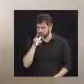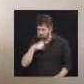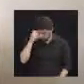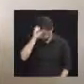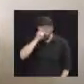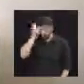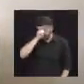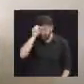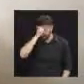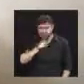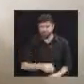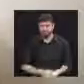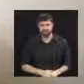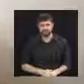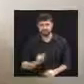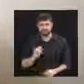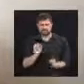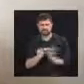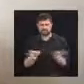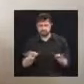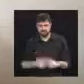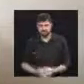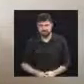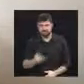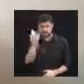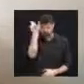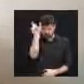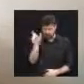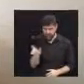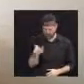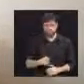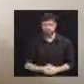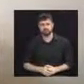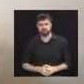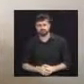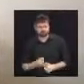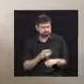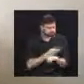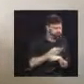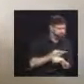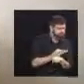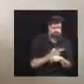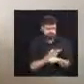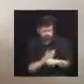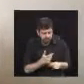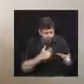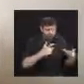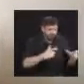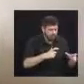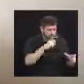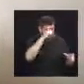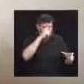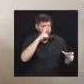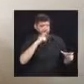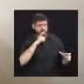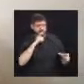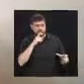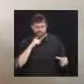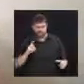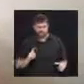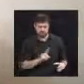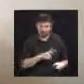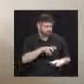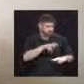anos para aprender, que é uma coisa muito simples. Você pega, procura um lugar tranquilo, calmo, você pode fazer lá